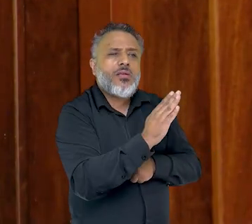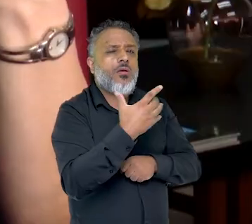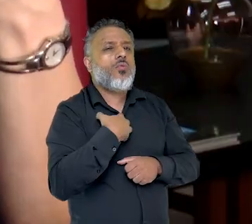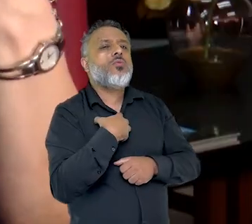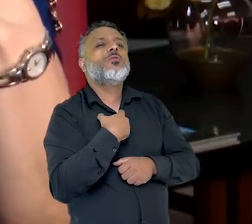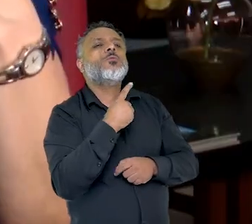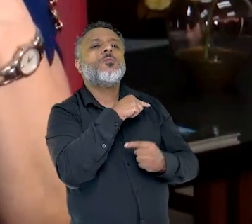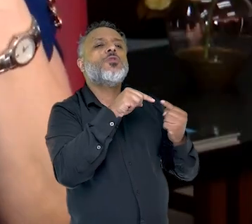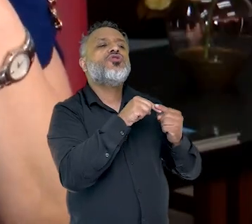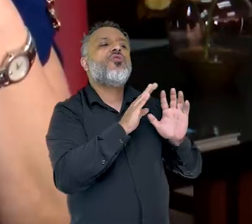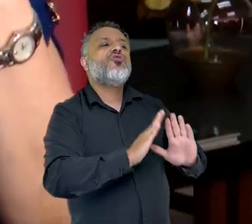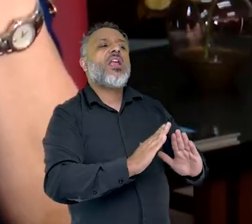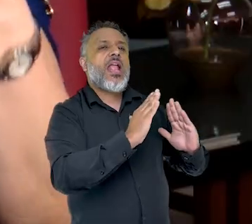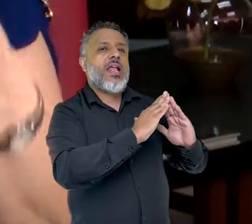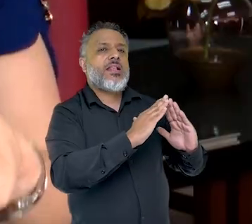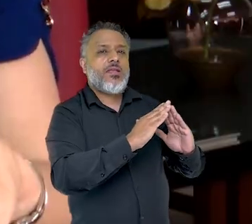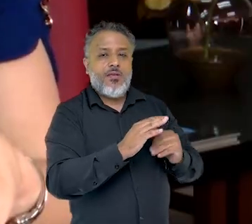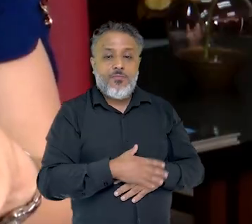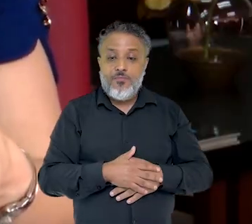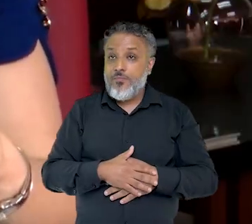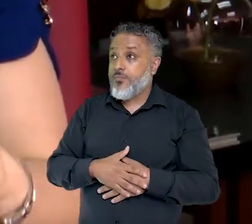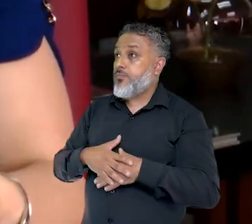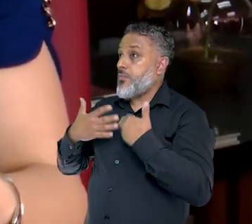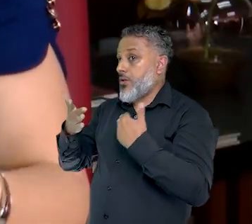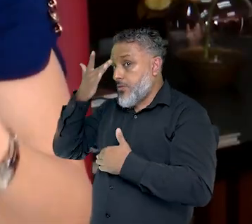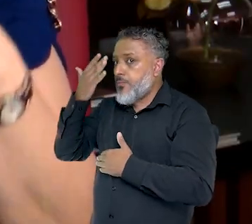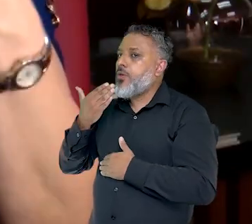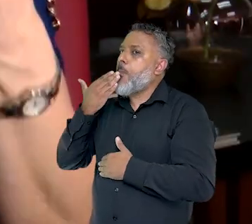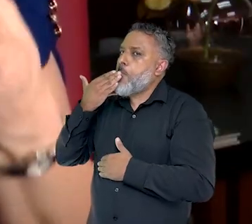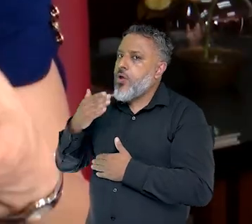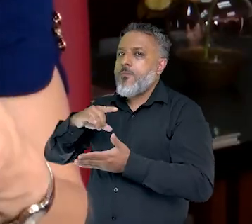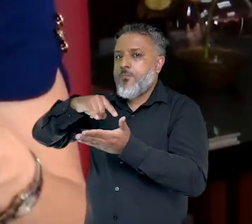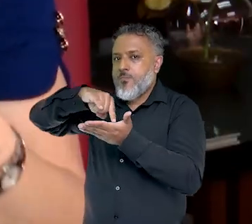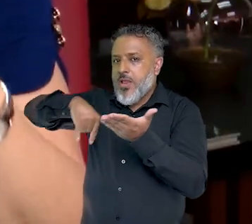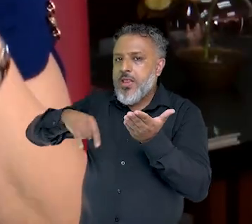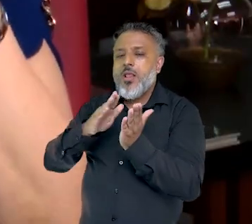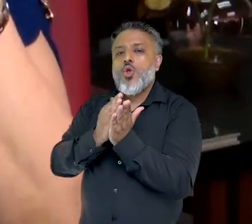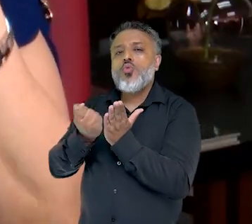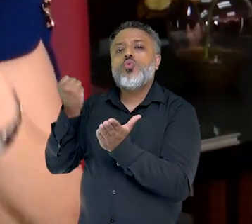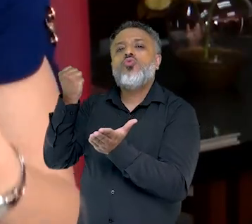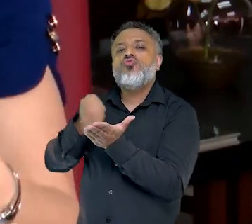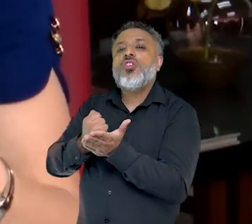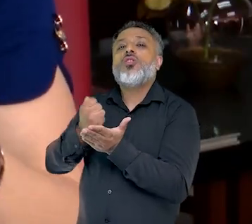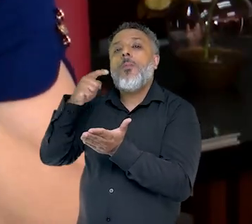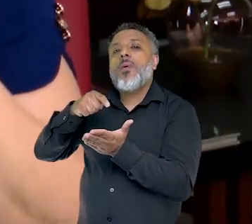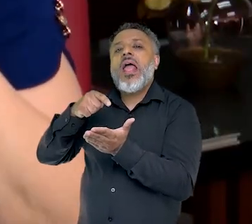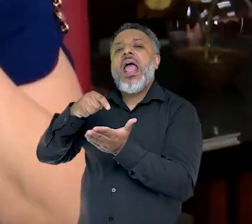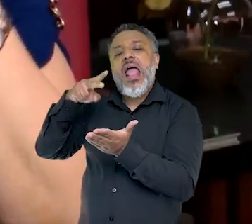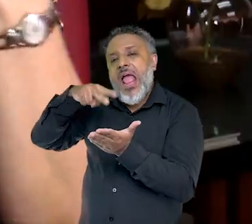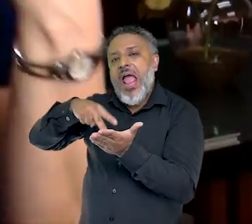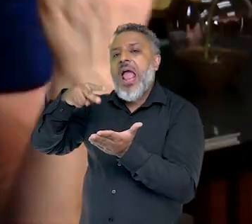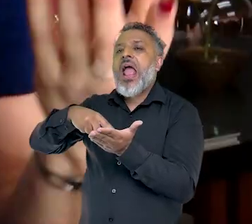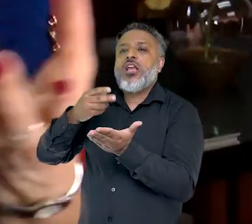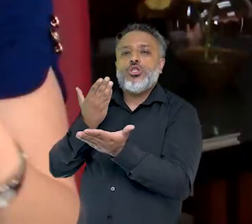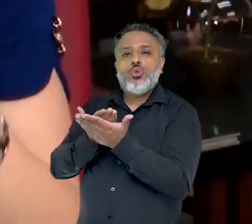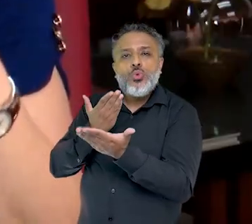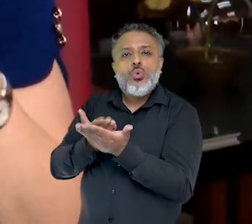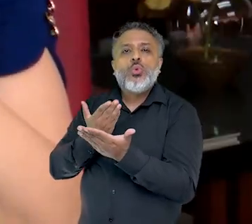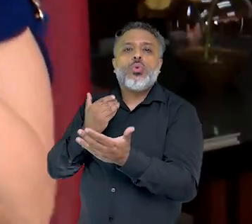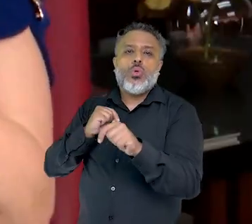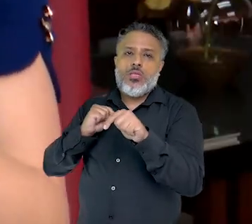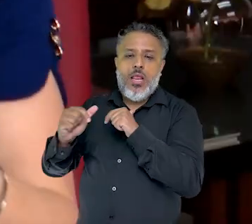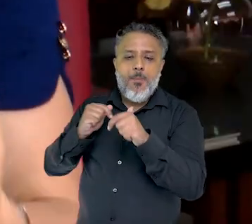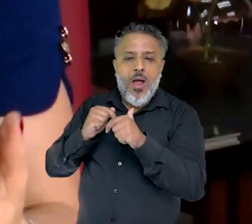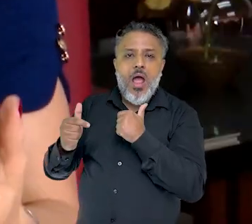aqui? Então, essa pessoa pode pleitear um visto para estudo, para trabalho, enfim,